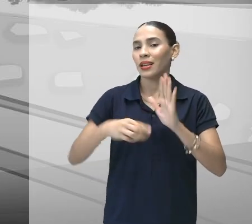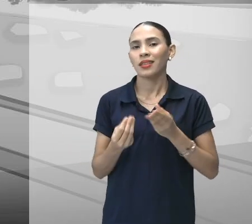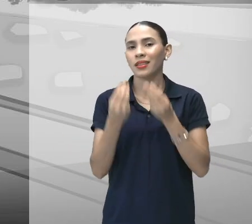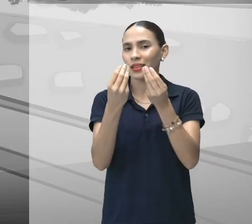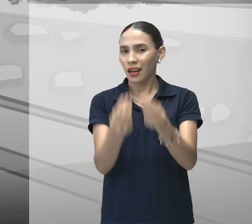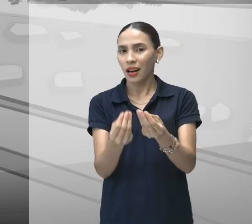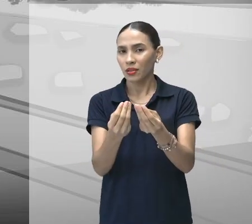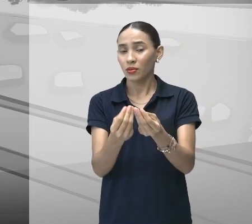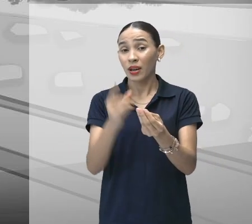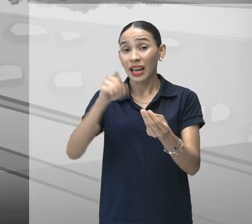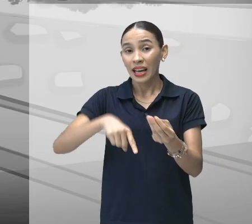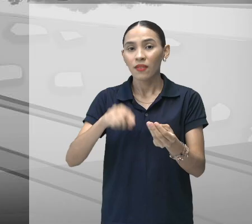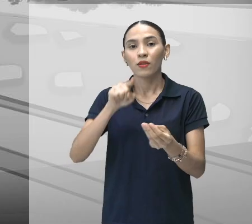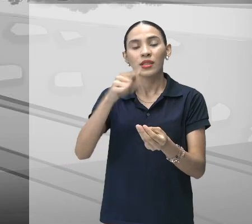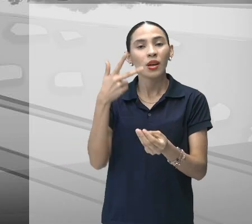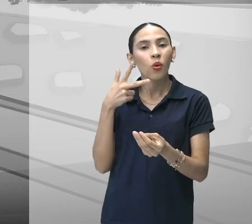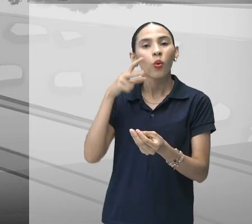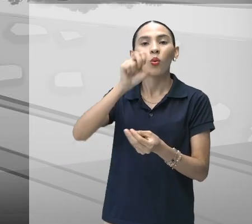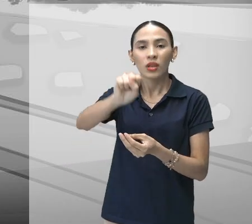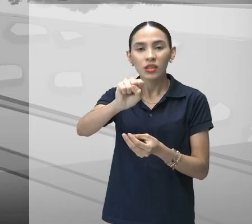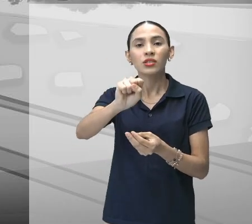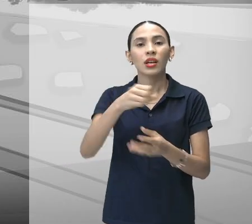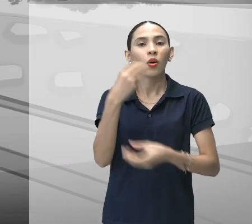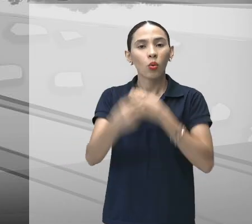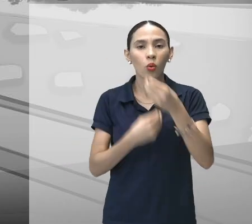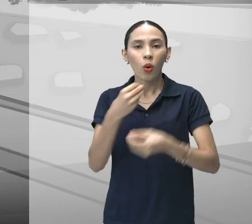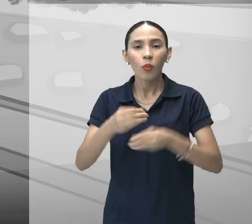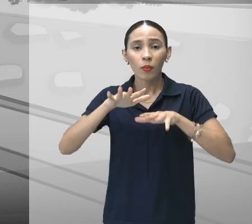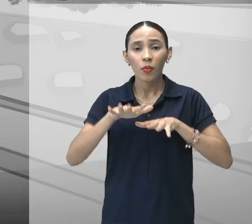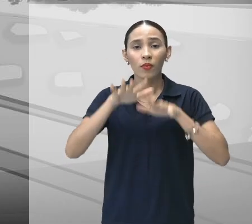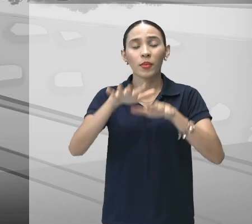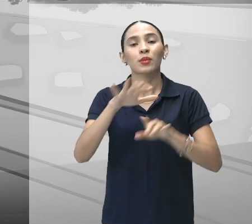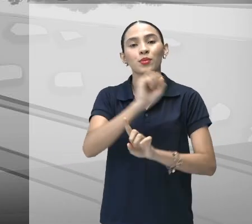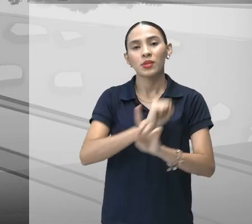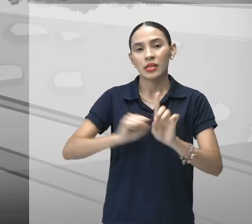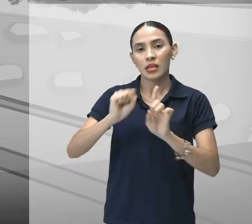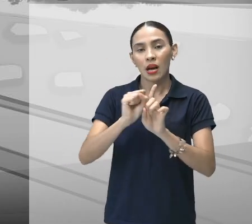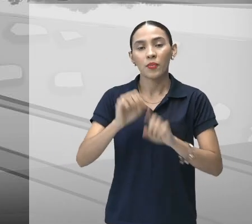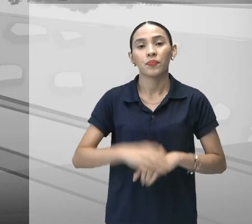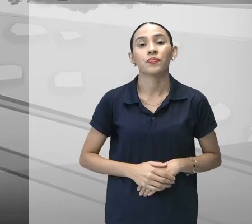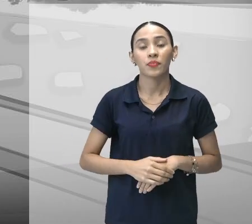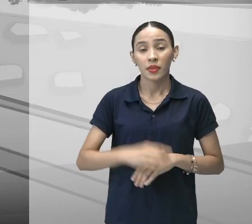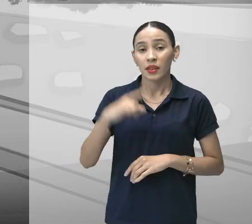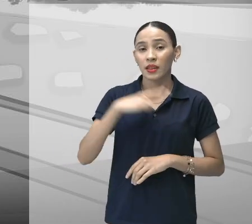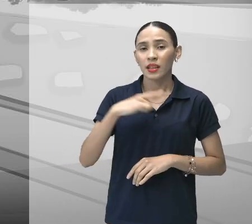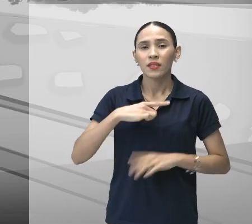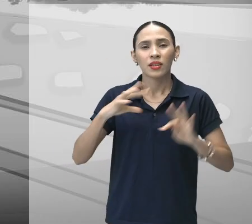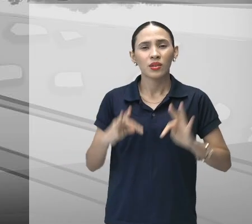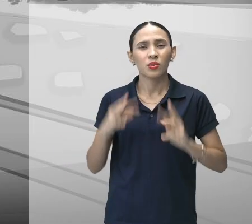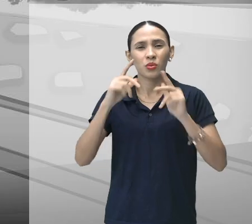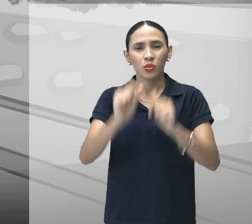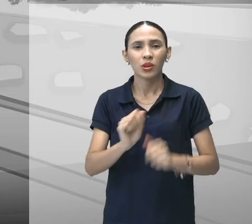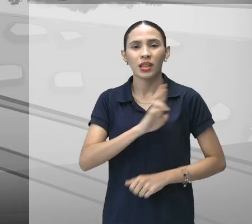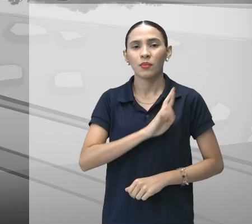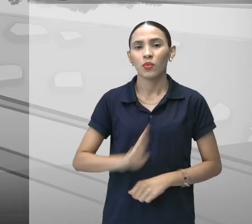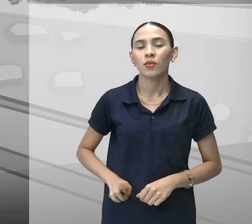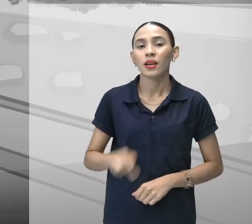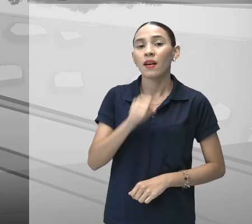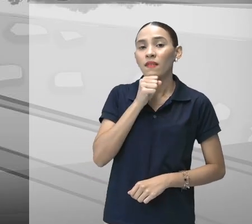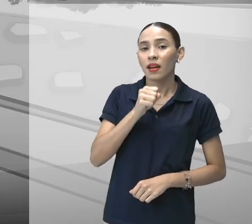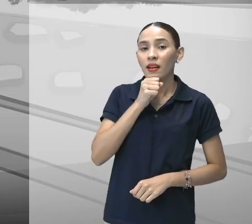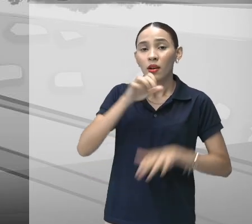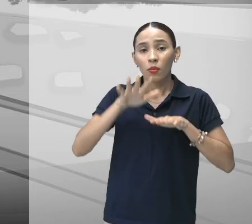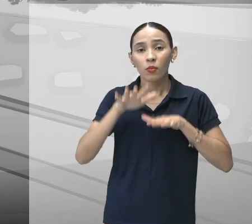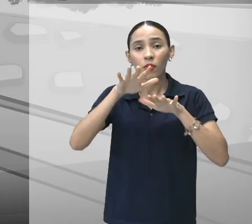dado, direito é conquistado através de movimentos sociais. Existiu durante toda a República Velha um